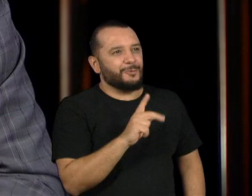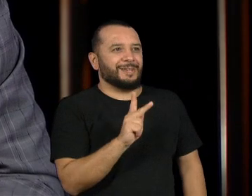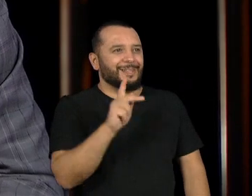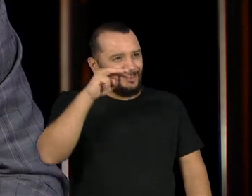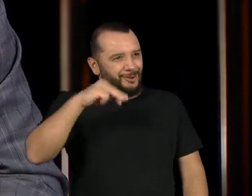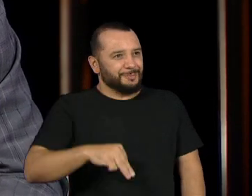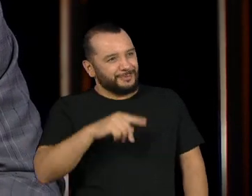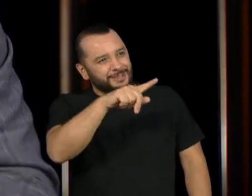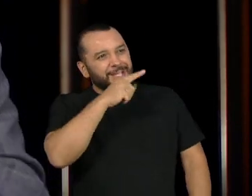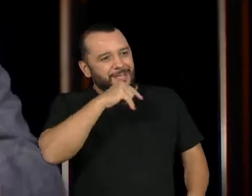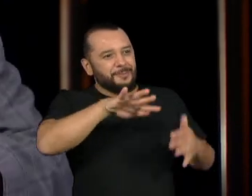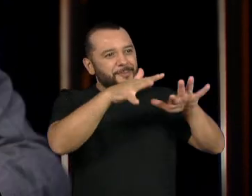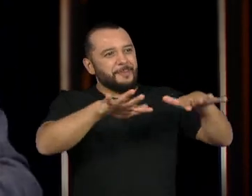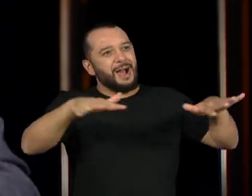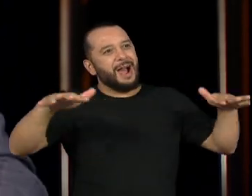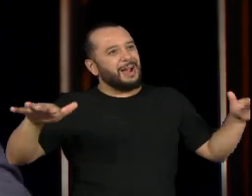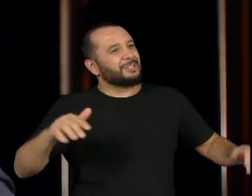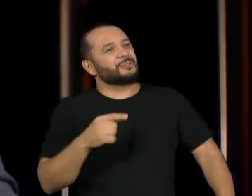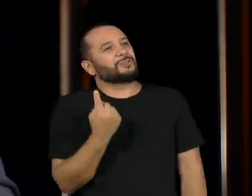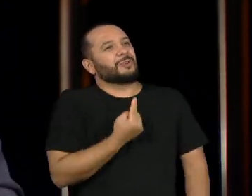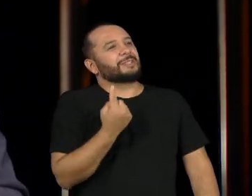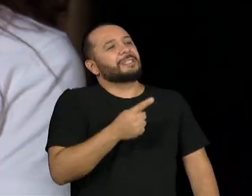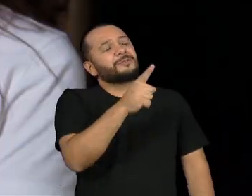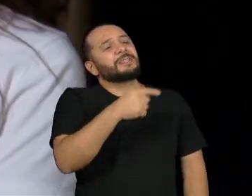Do que você mais sentiu falta?